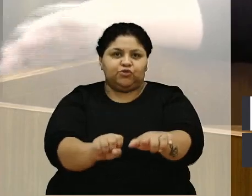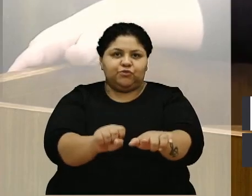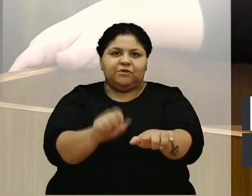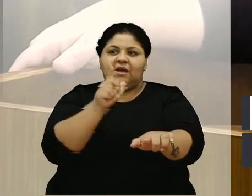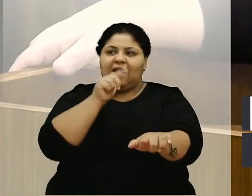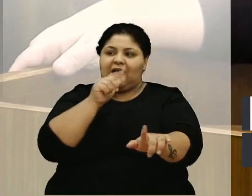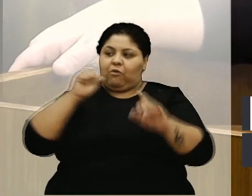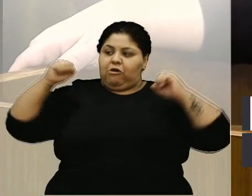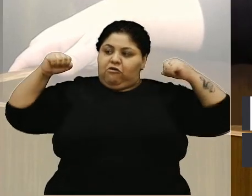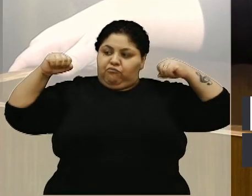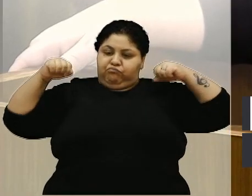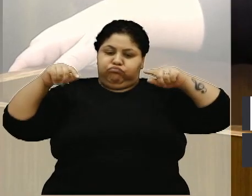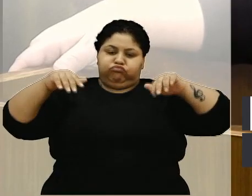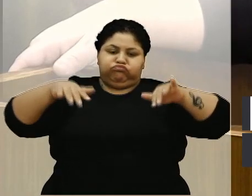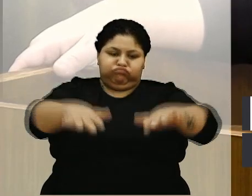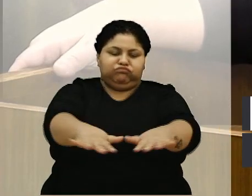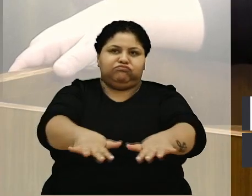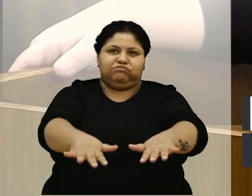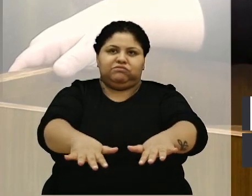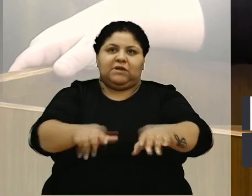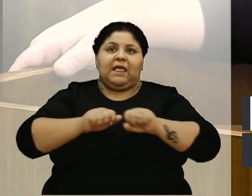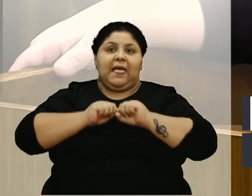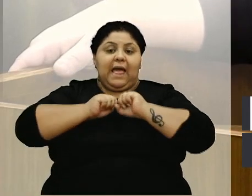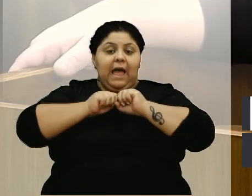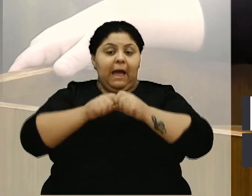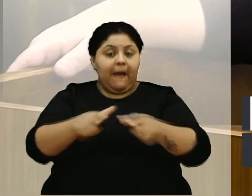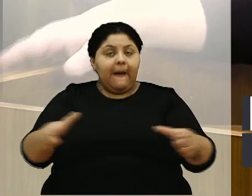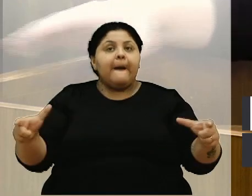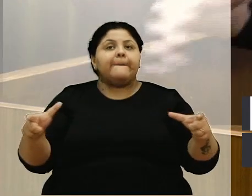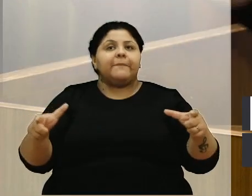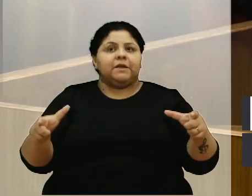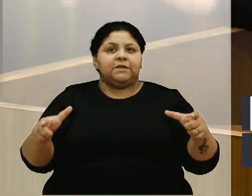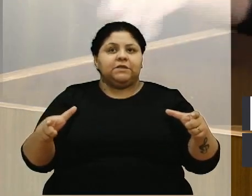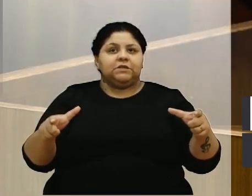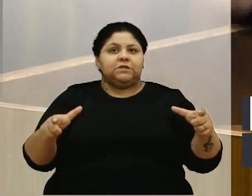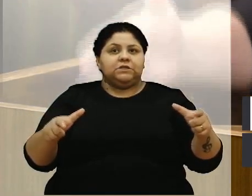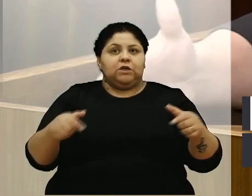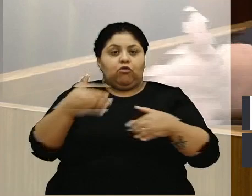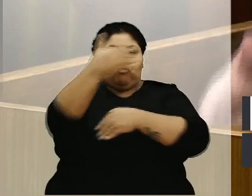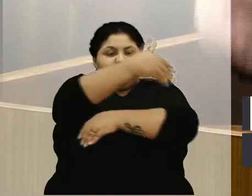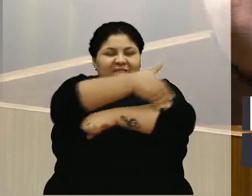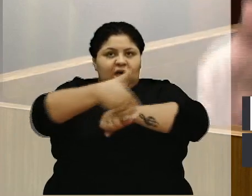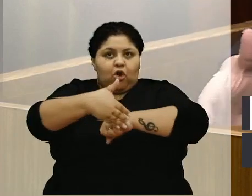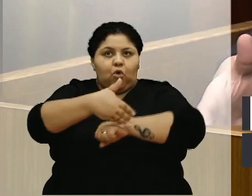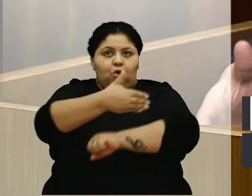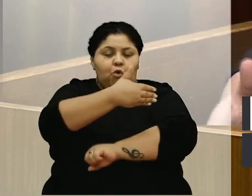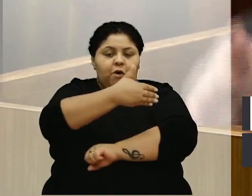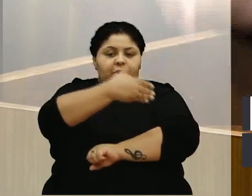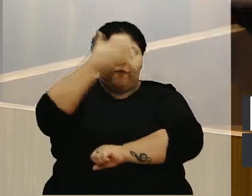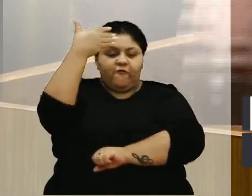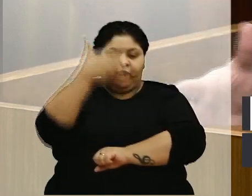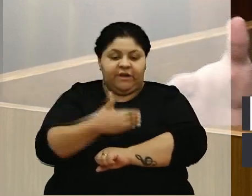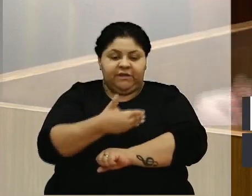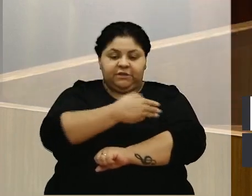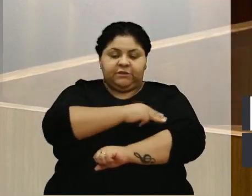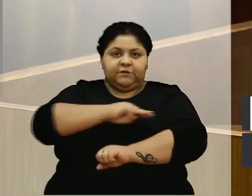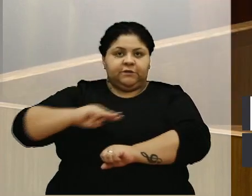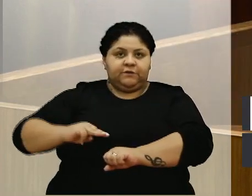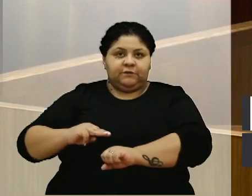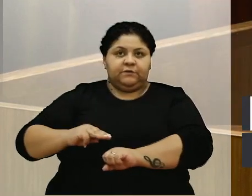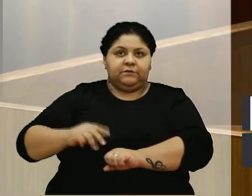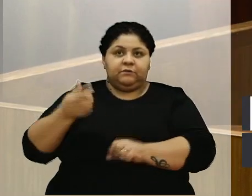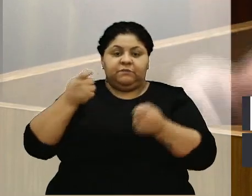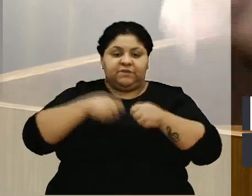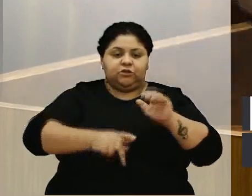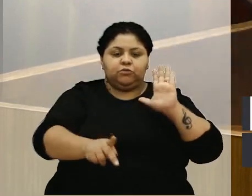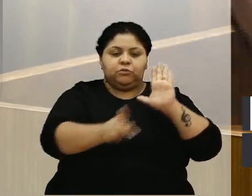ampliação desta galeria da Júlio Calegari, que é histórico de mais de 20 anos, eu preciso que esse projeto esteja pronto e que ele seja